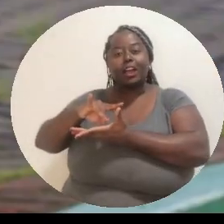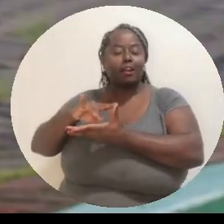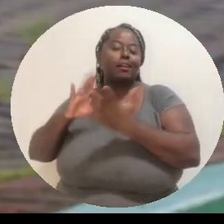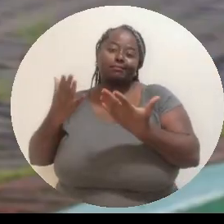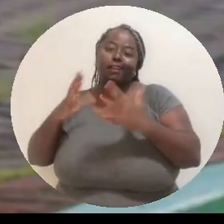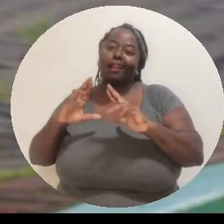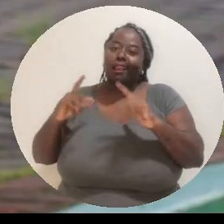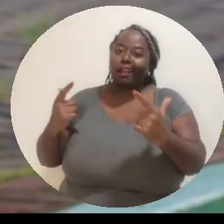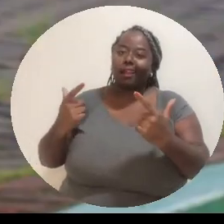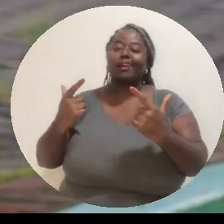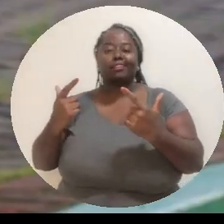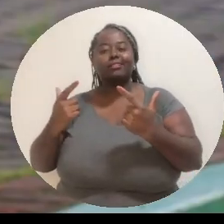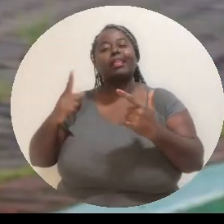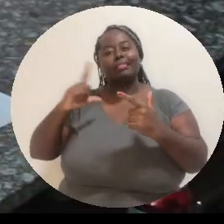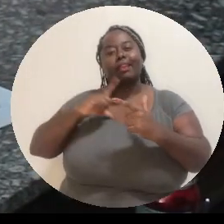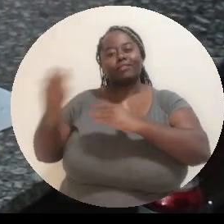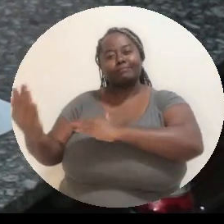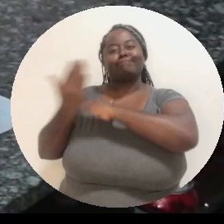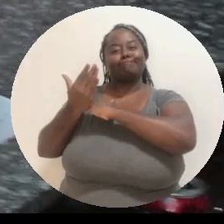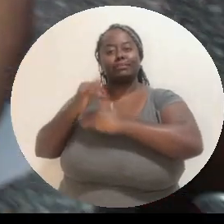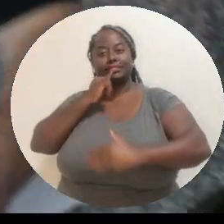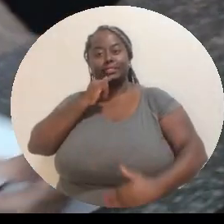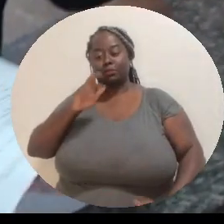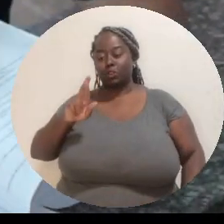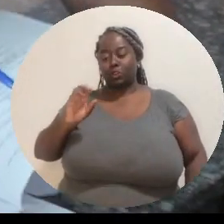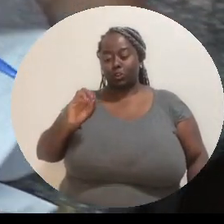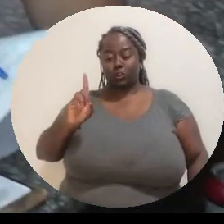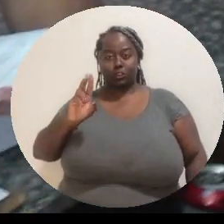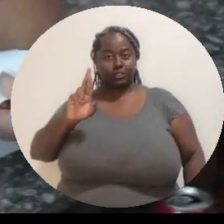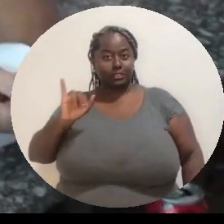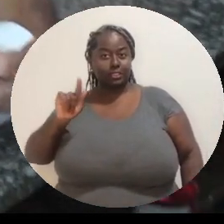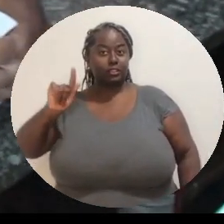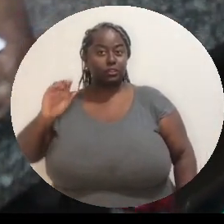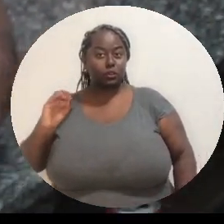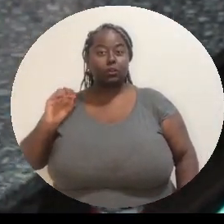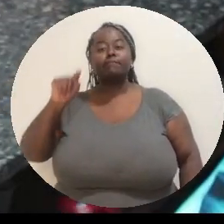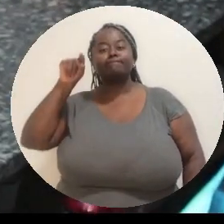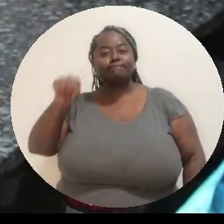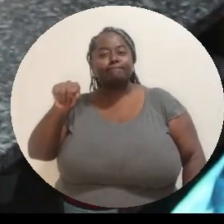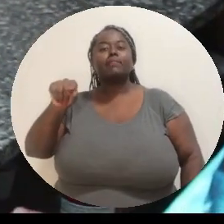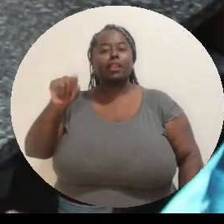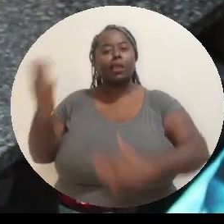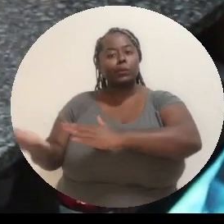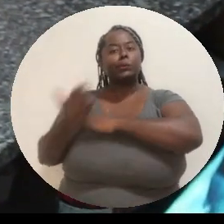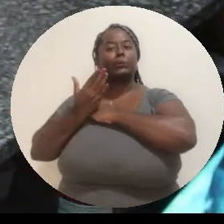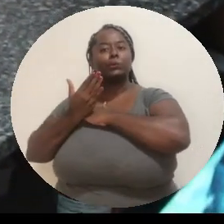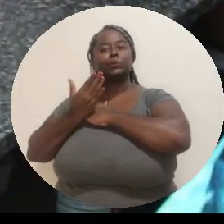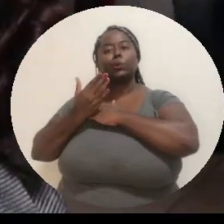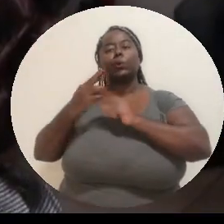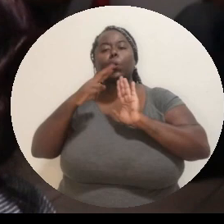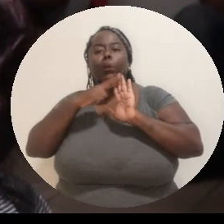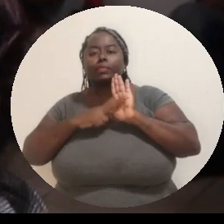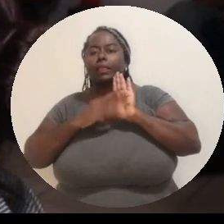claro, teve contribuição, que nem o Rodrigo. O Rodrigo foi um cara que ele me ajudou a reescrever o